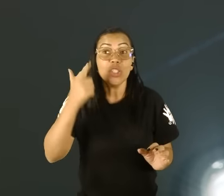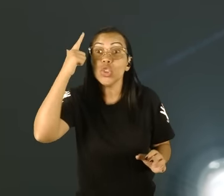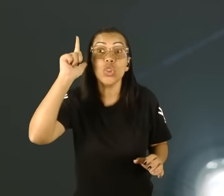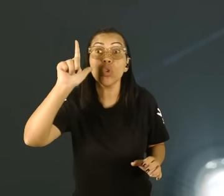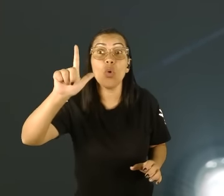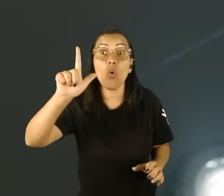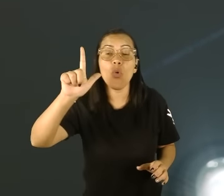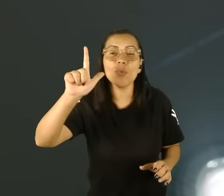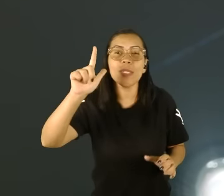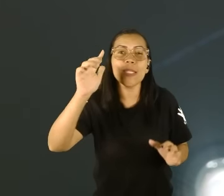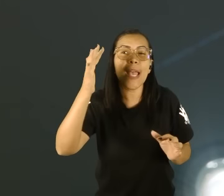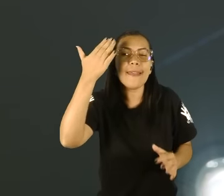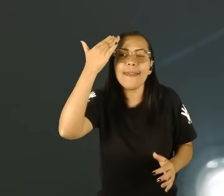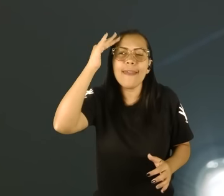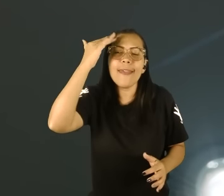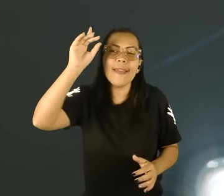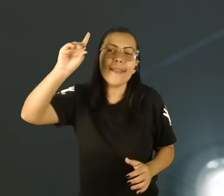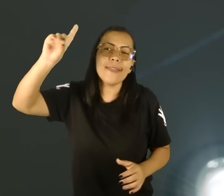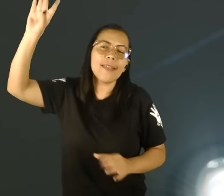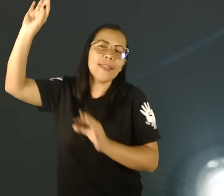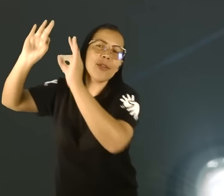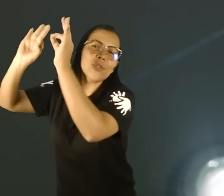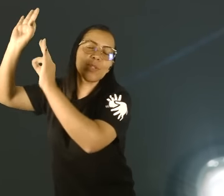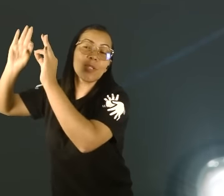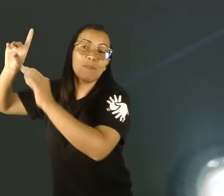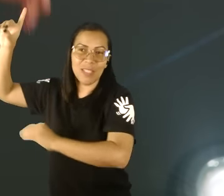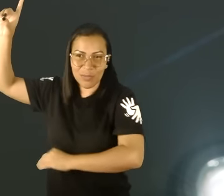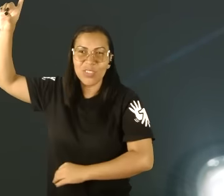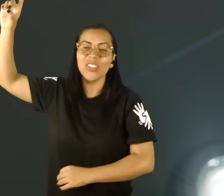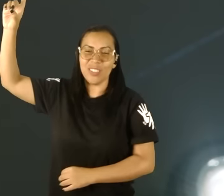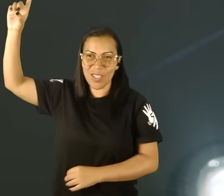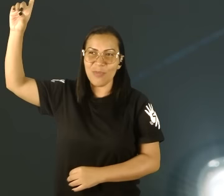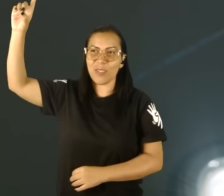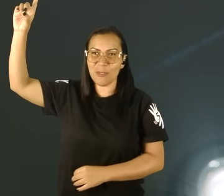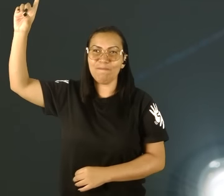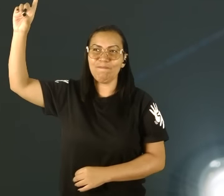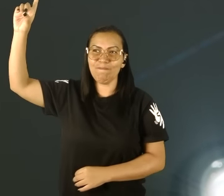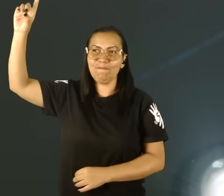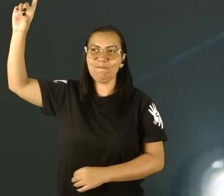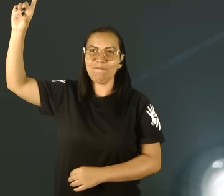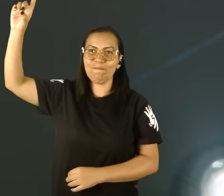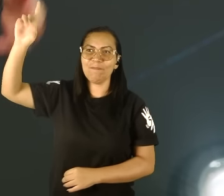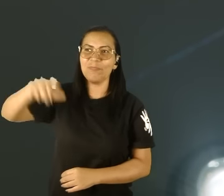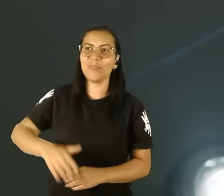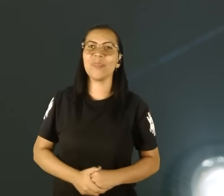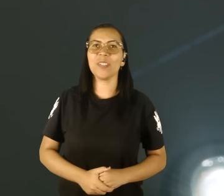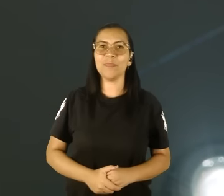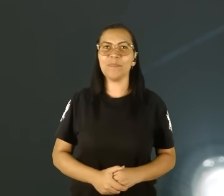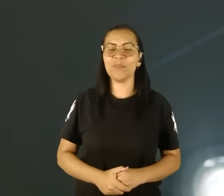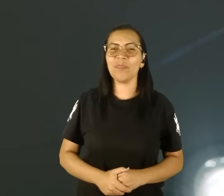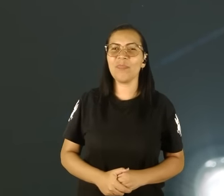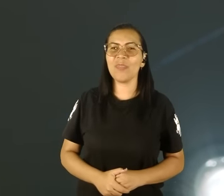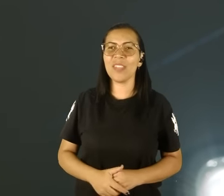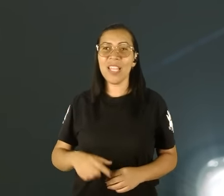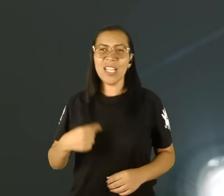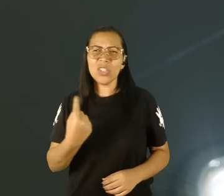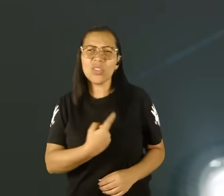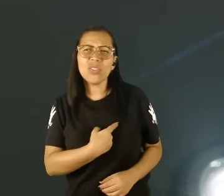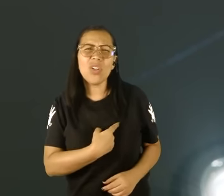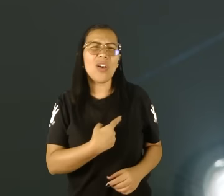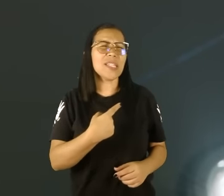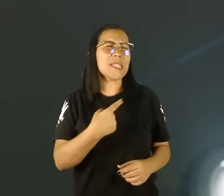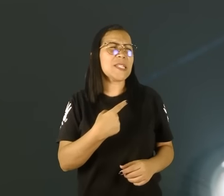nós era calar a boca, confiar nele e deixar que Ele faça, e nós estamos nos metendo em conversas que não são nossas.